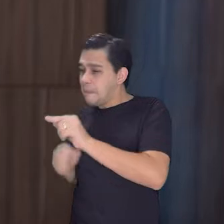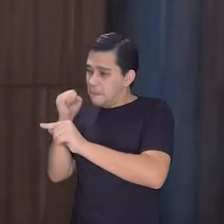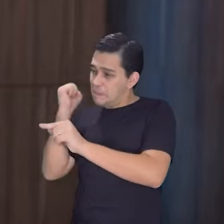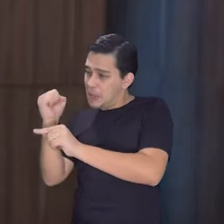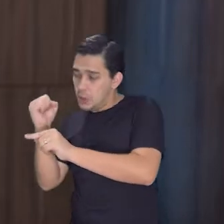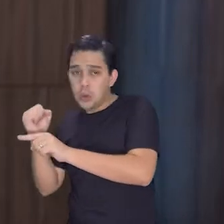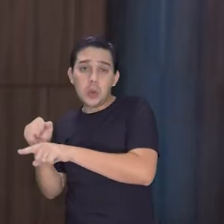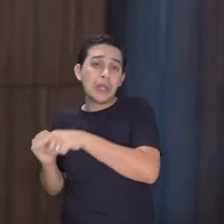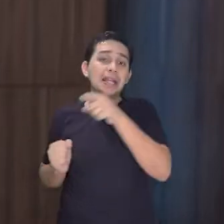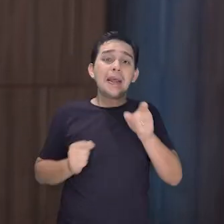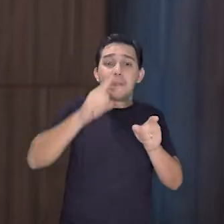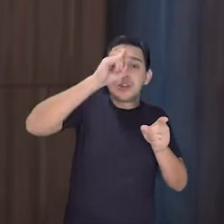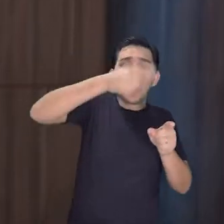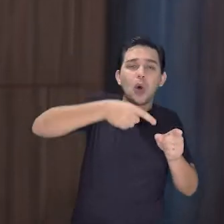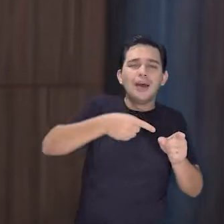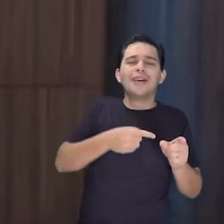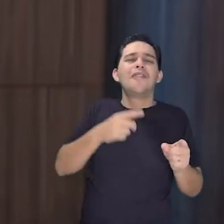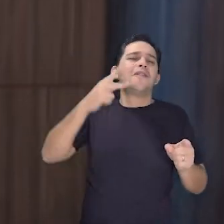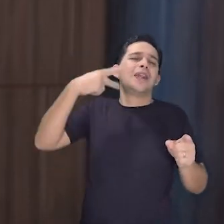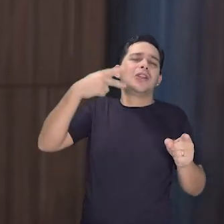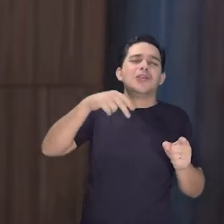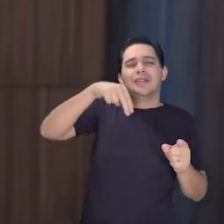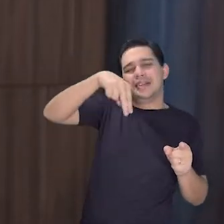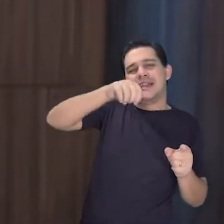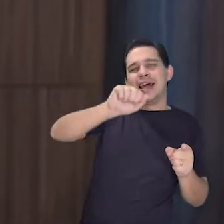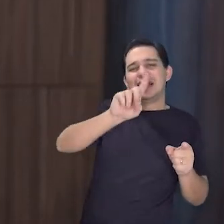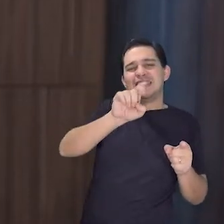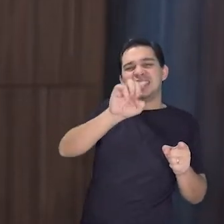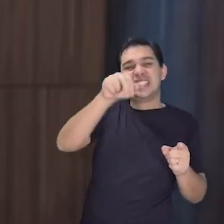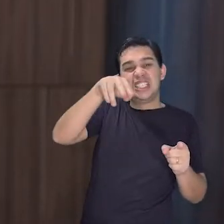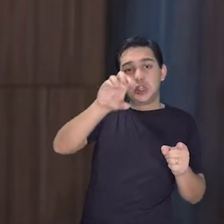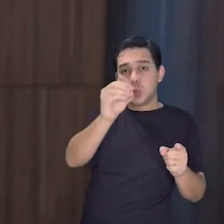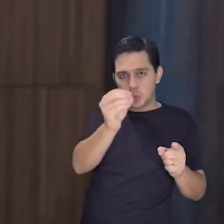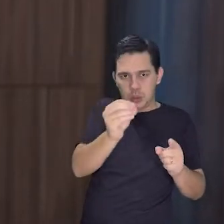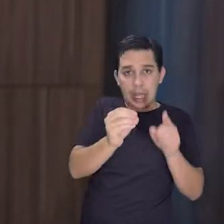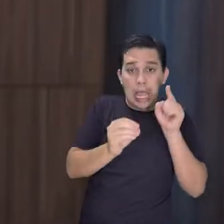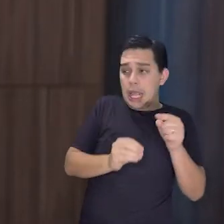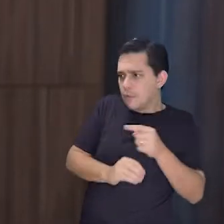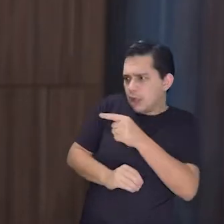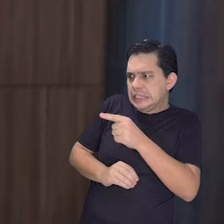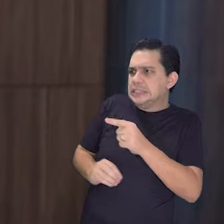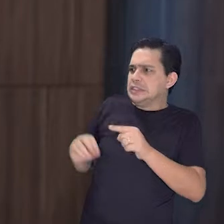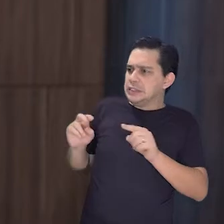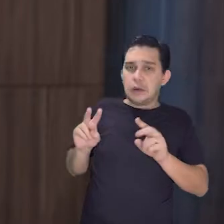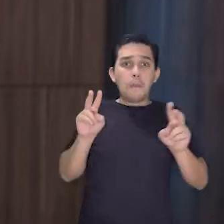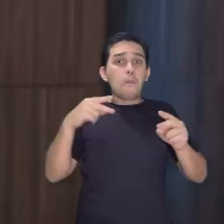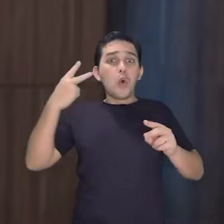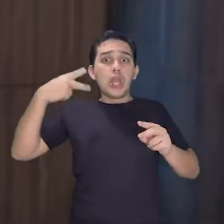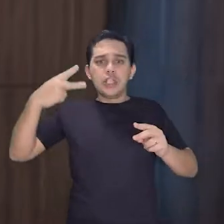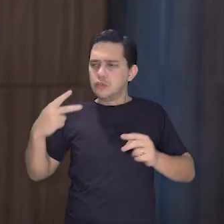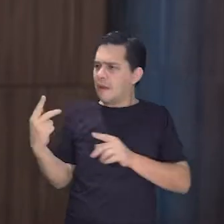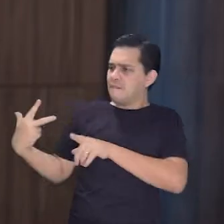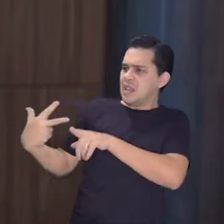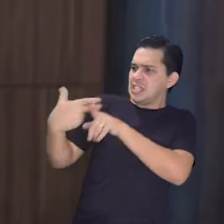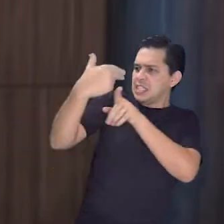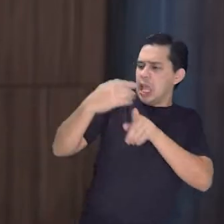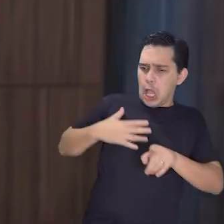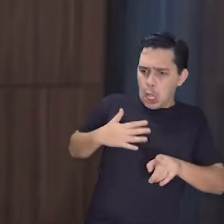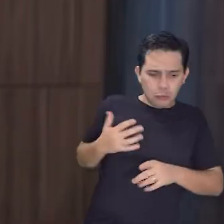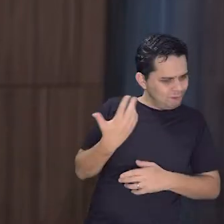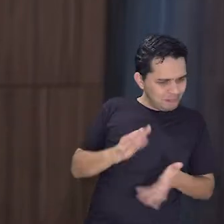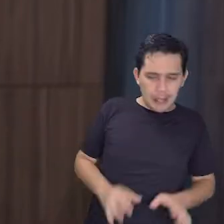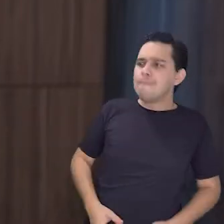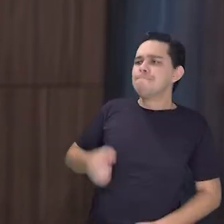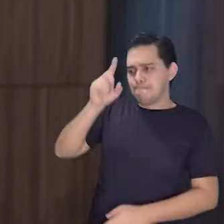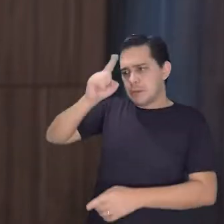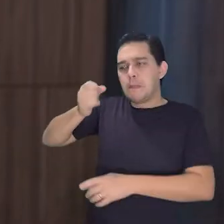o ex-vereador Nadinho de Rio das Pedras, que temia a candidatura de Félix a vereador em seu reduto eleitoral. Confira agora